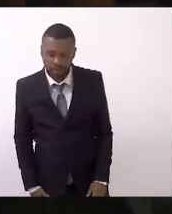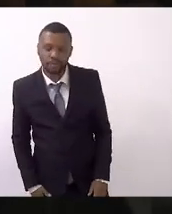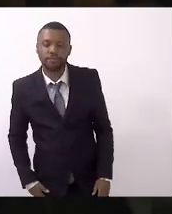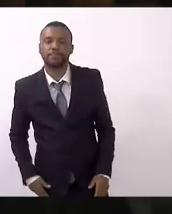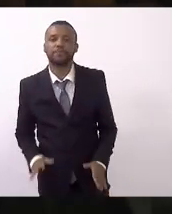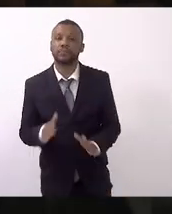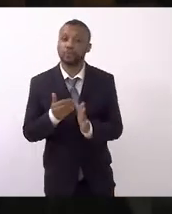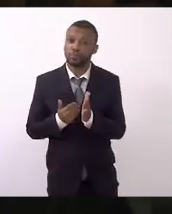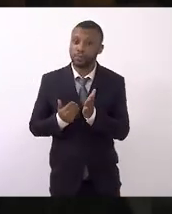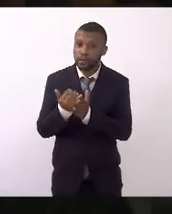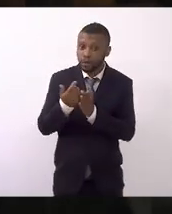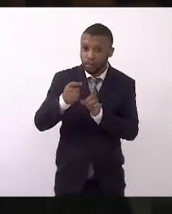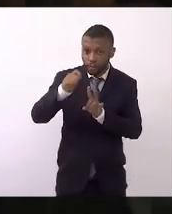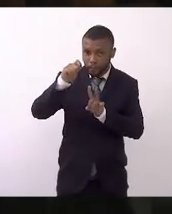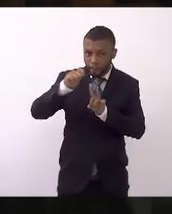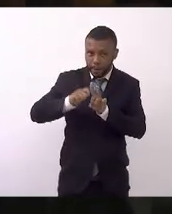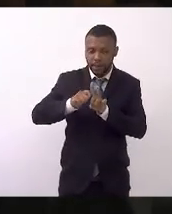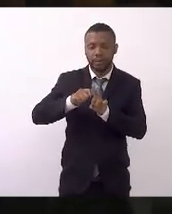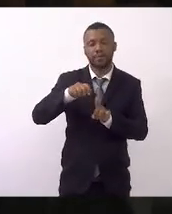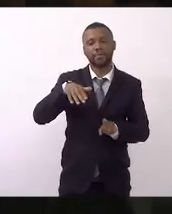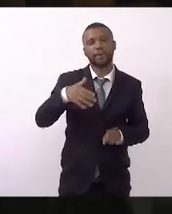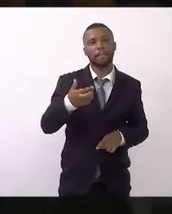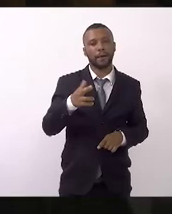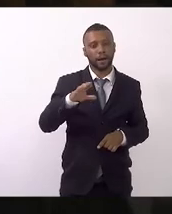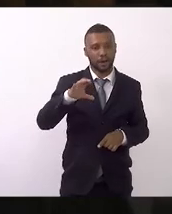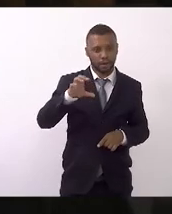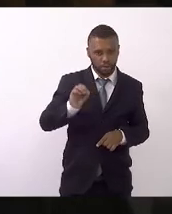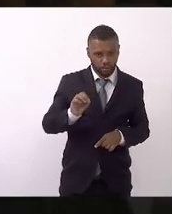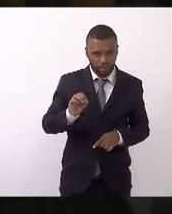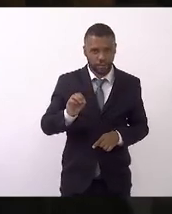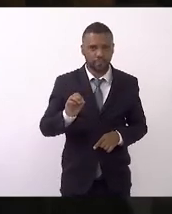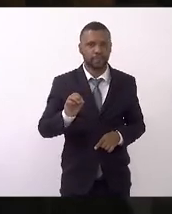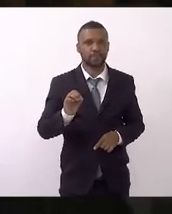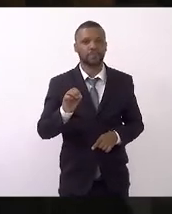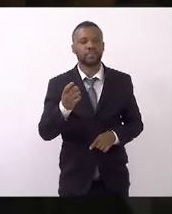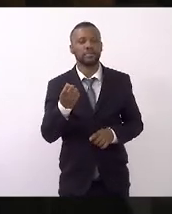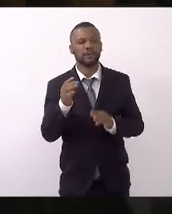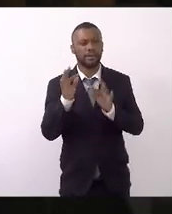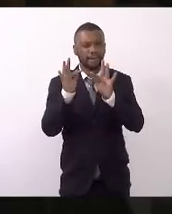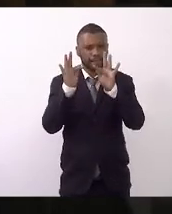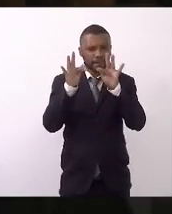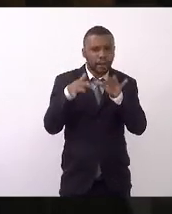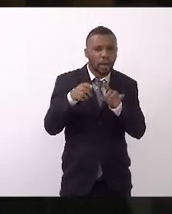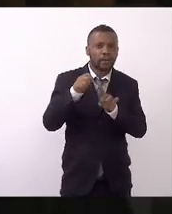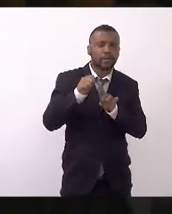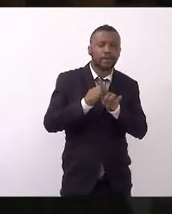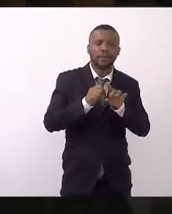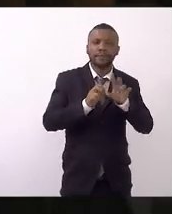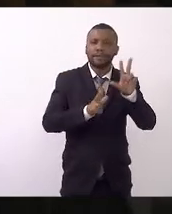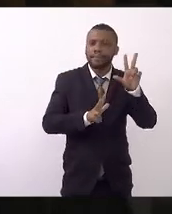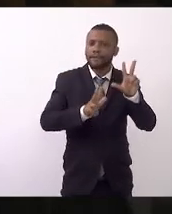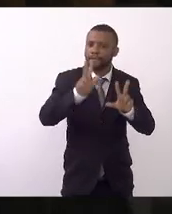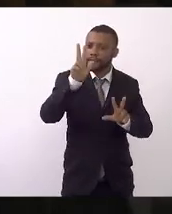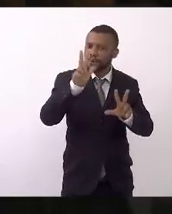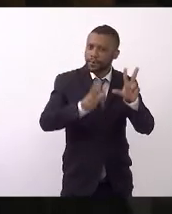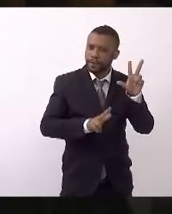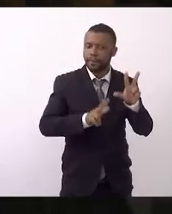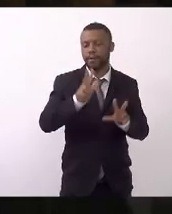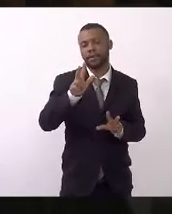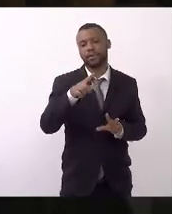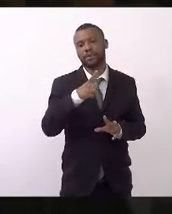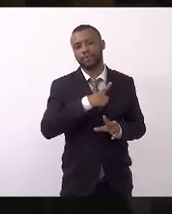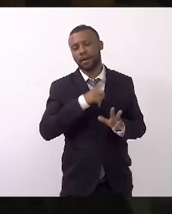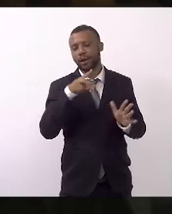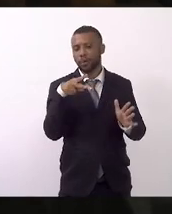do mês de março, final de fevereiro, nós tivemos